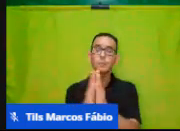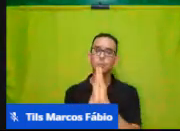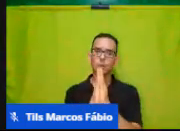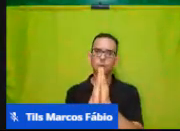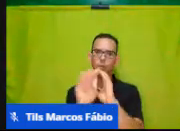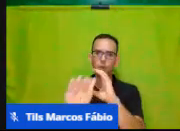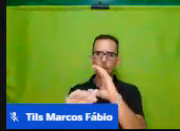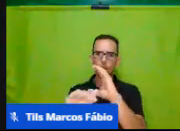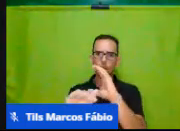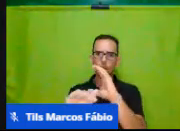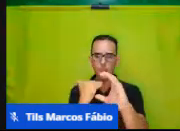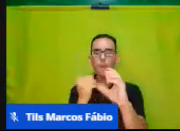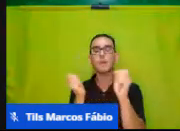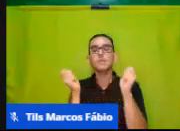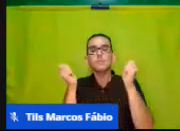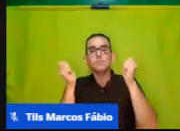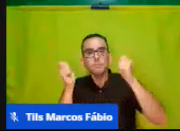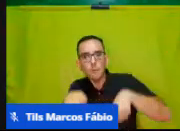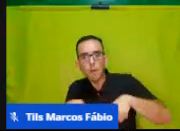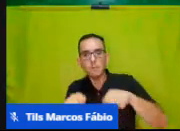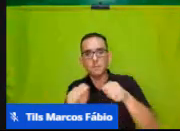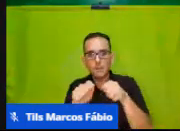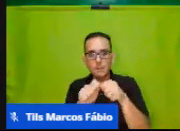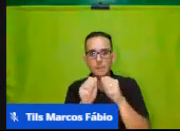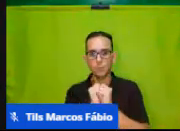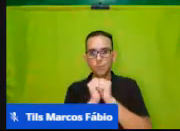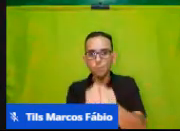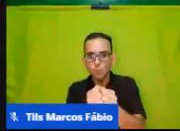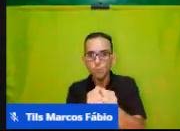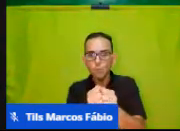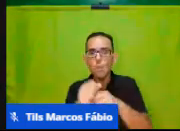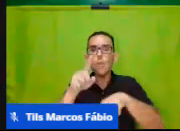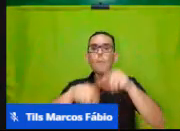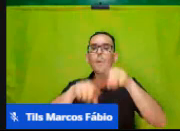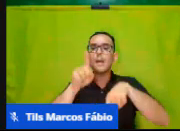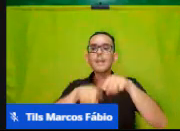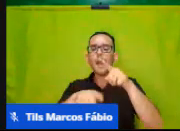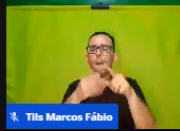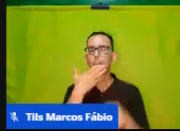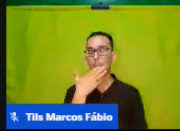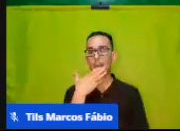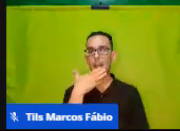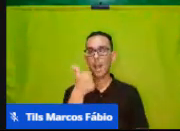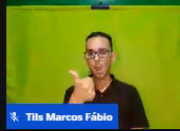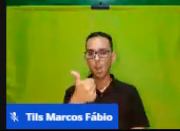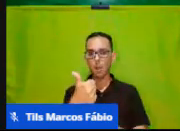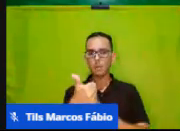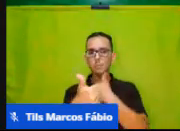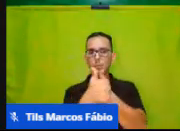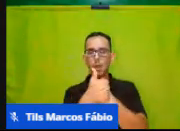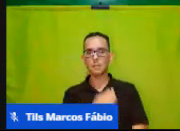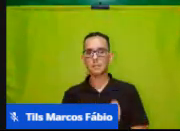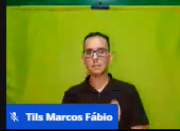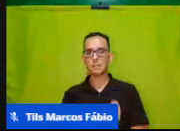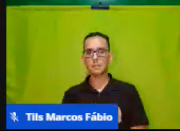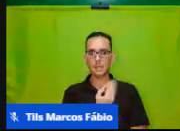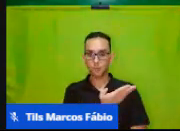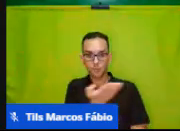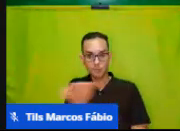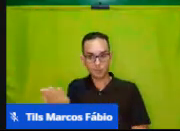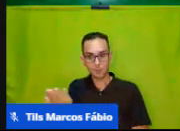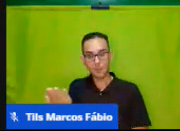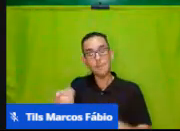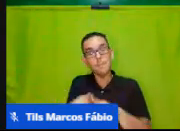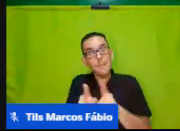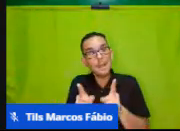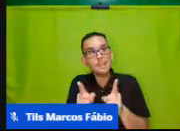gente consegue construir junto e fazer um material que fique mais próximo da realidade de cada um. Embora nós temos que admitir que,